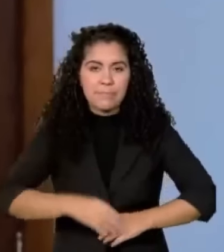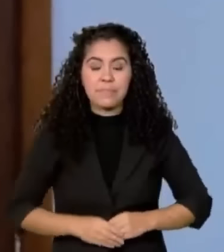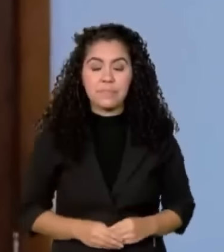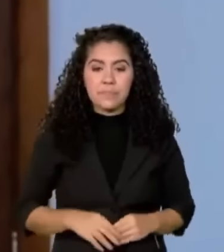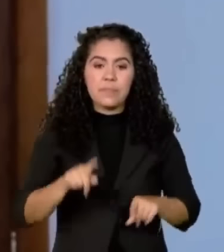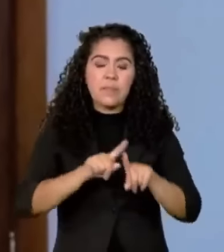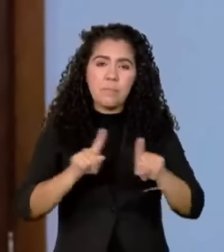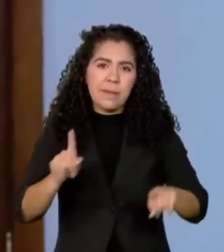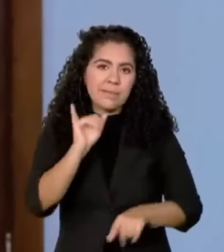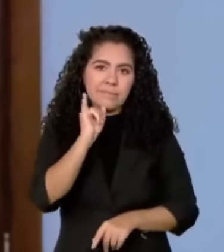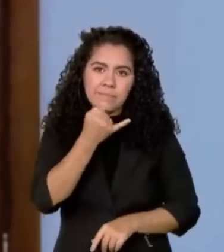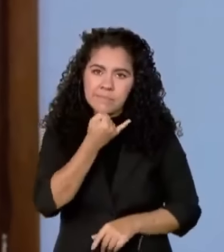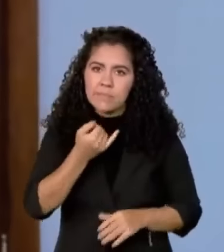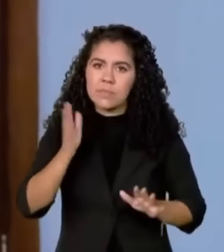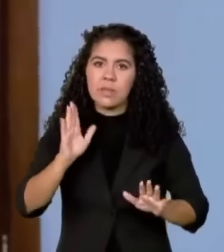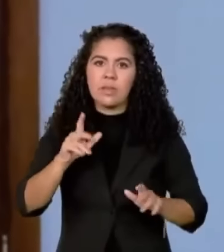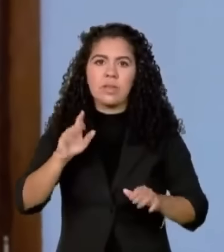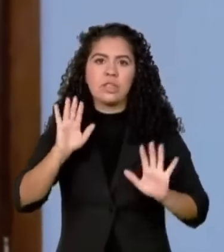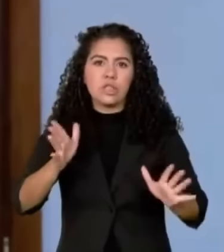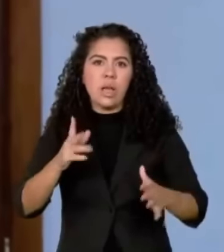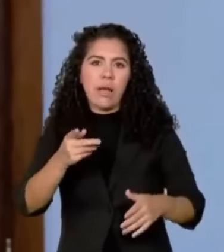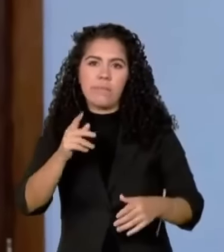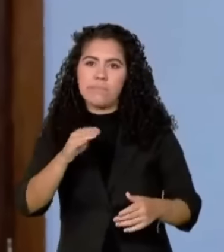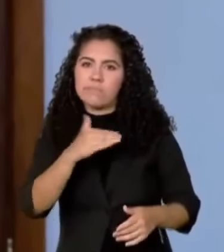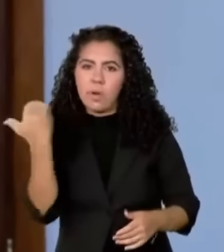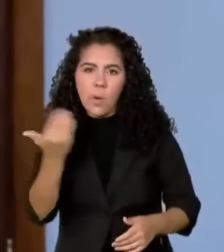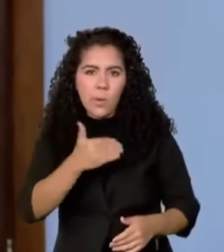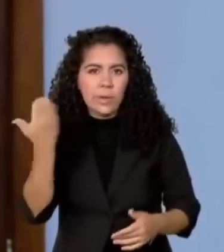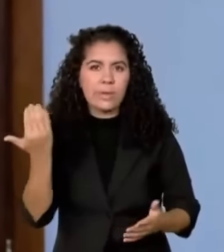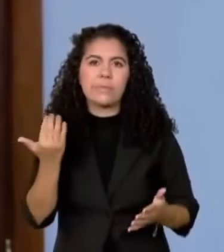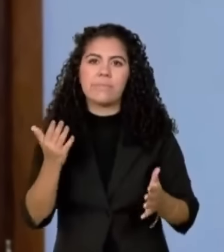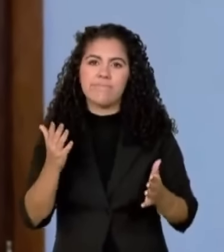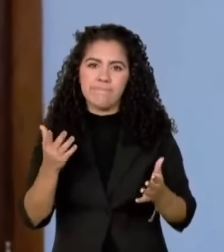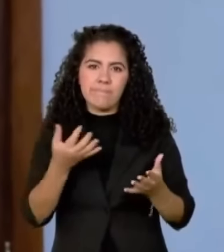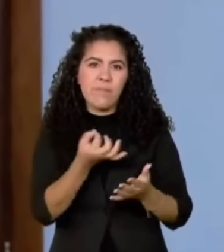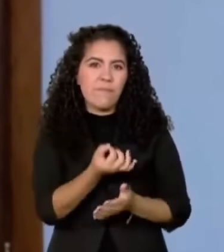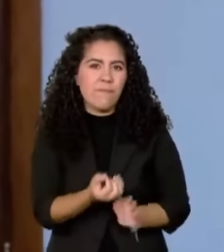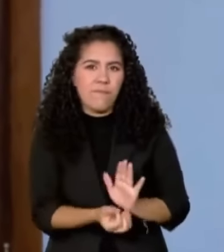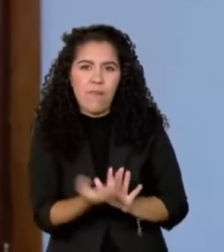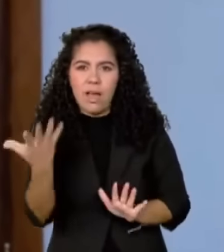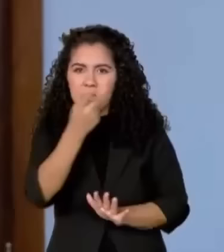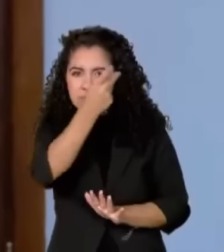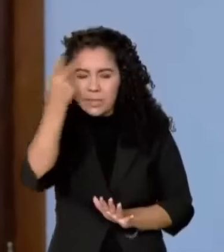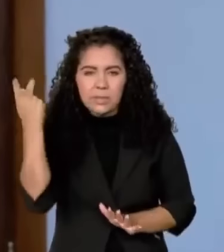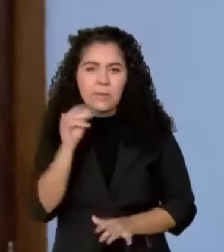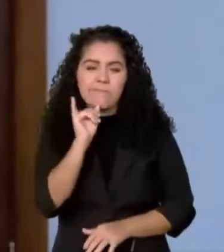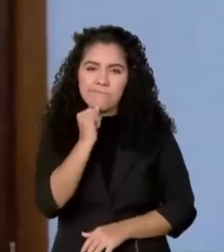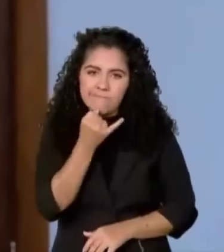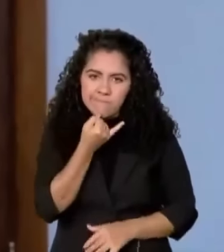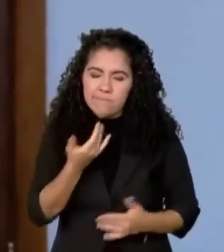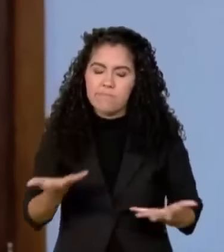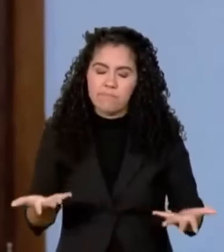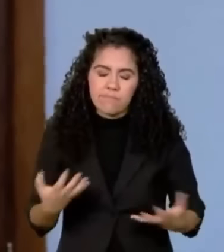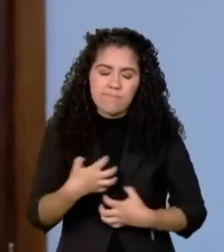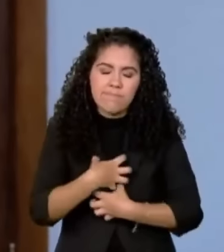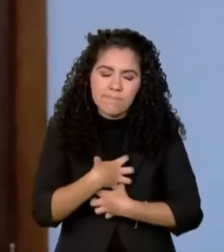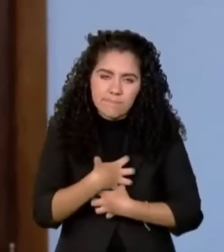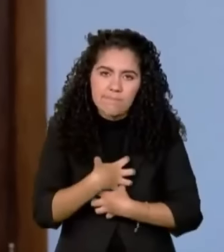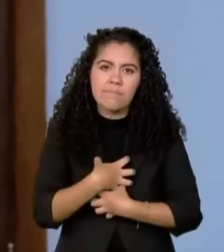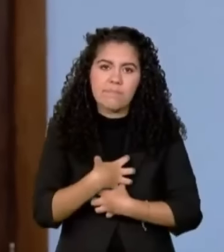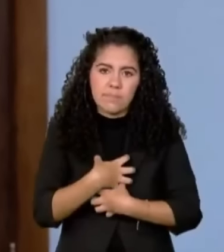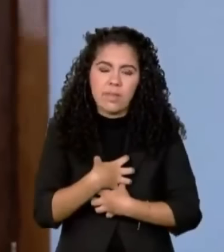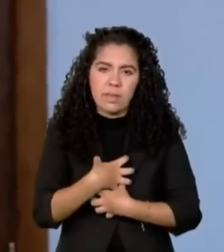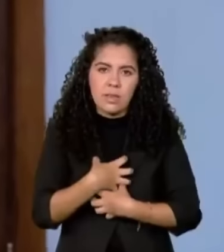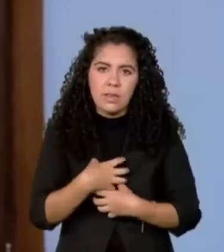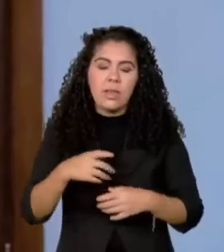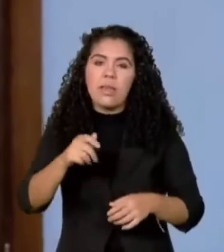realmente lamentar todas as mortes já registradas, e infelizmente, né, lamentar desde já todas as mortes